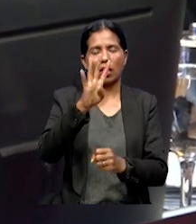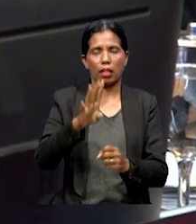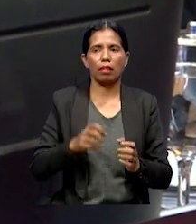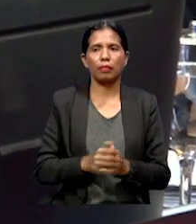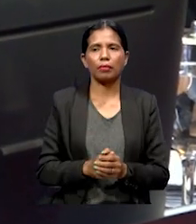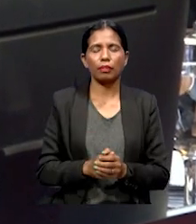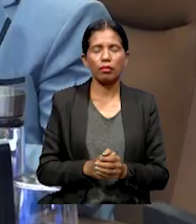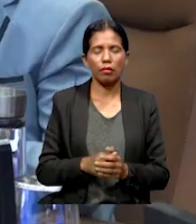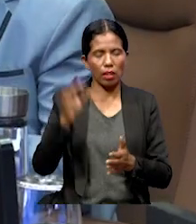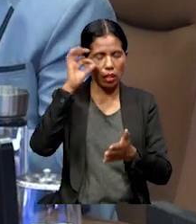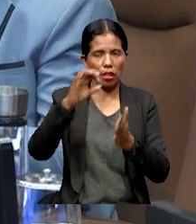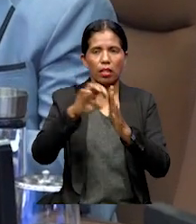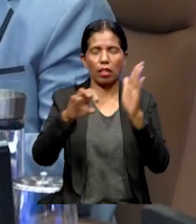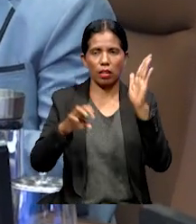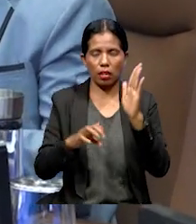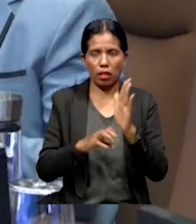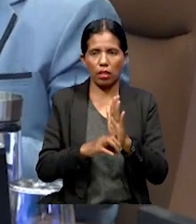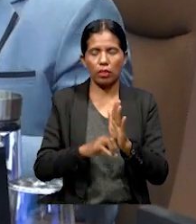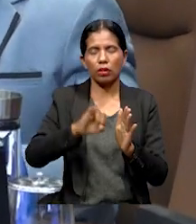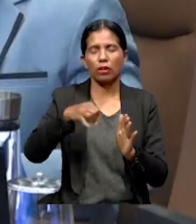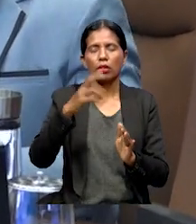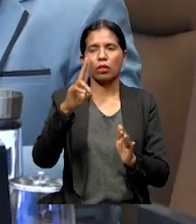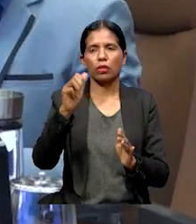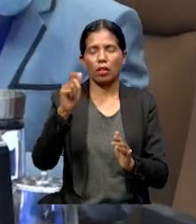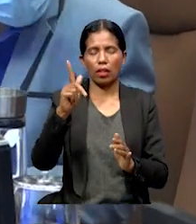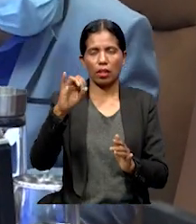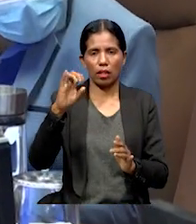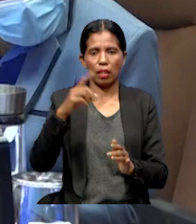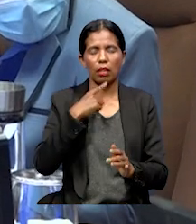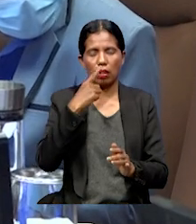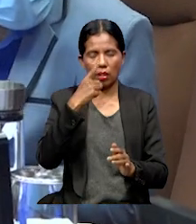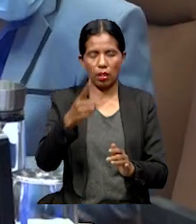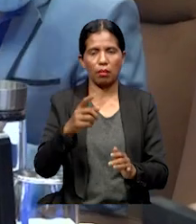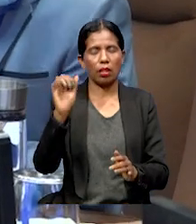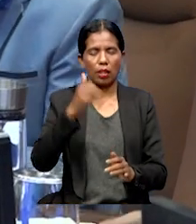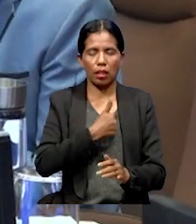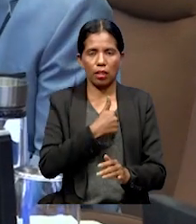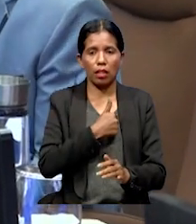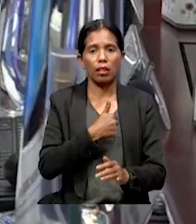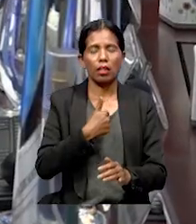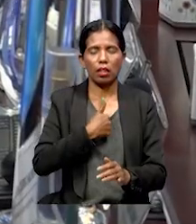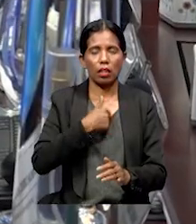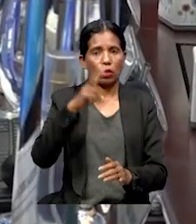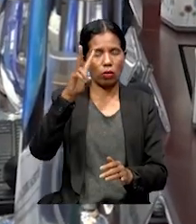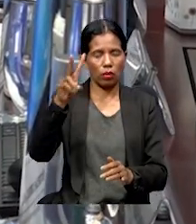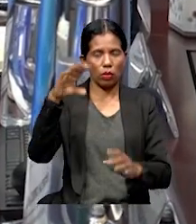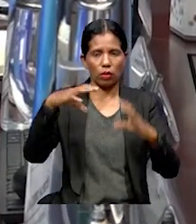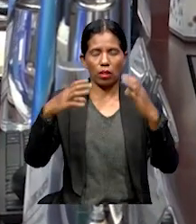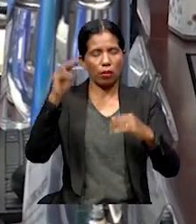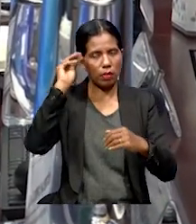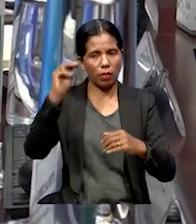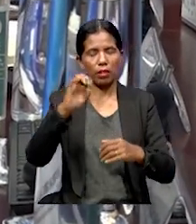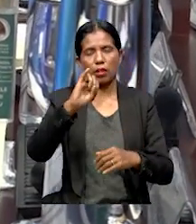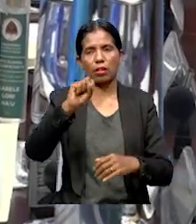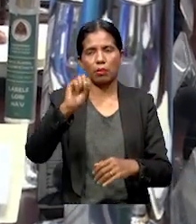né, Secretário de Estado de Proteção Civil, Joaquim dos Reis Martins, propõe um candidato Rua, ba Conselho Ministro, Hanesan candidato Ismael